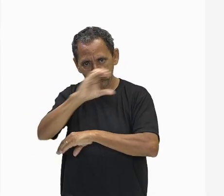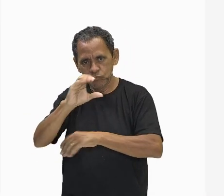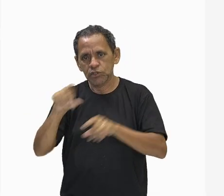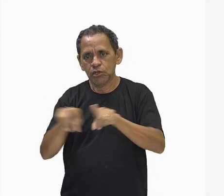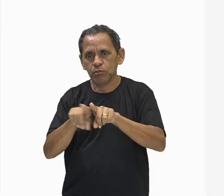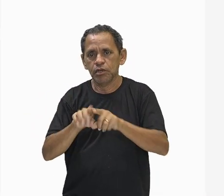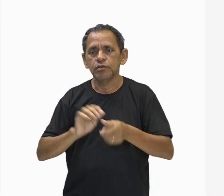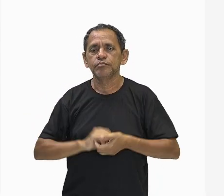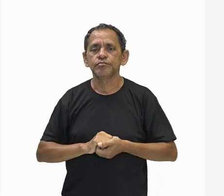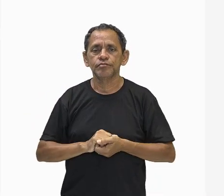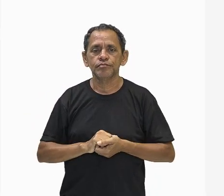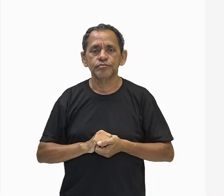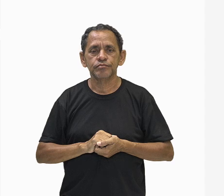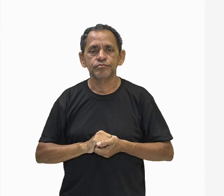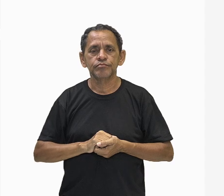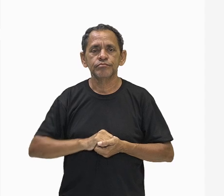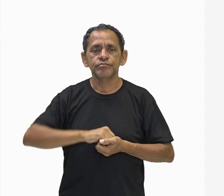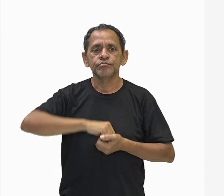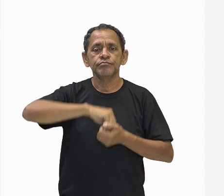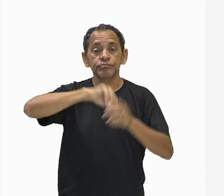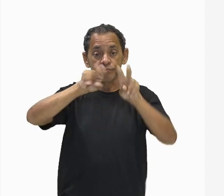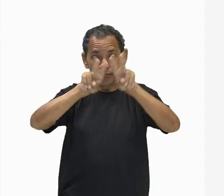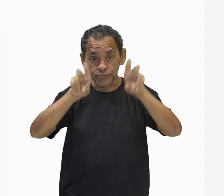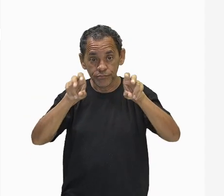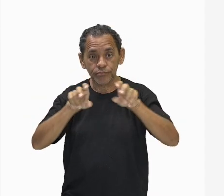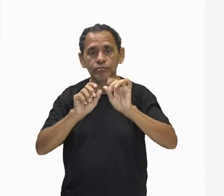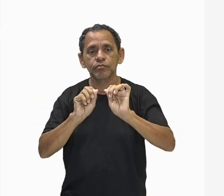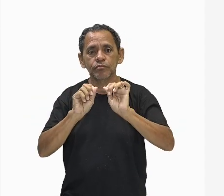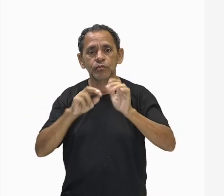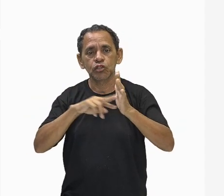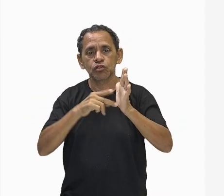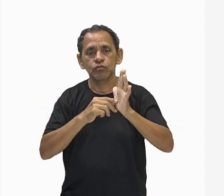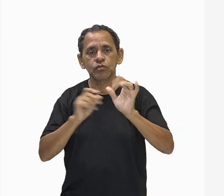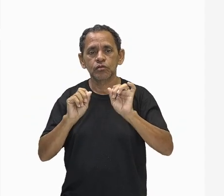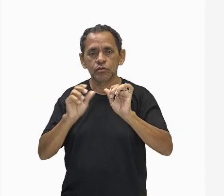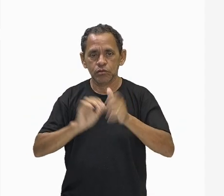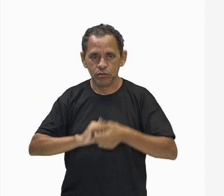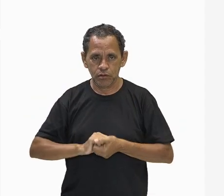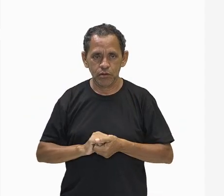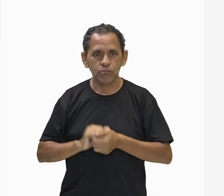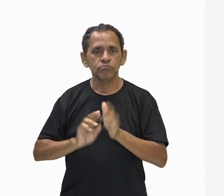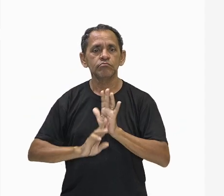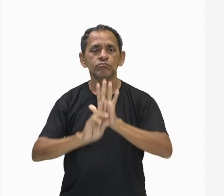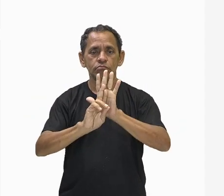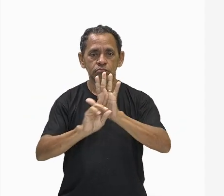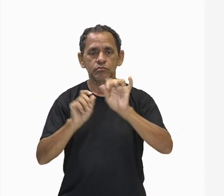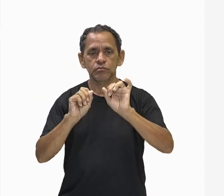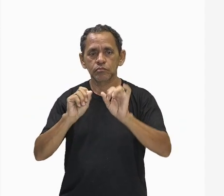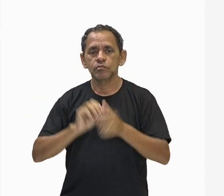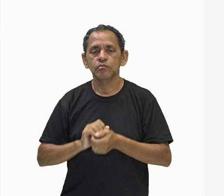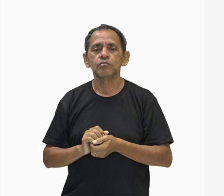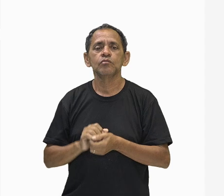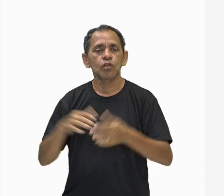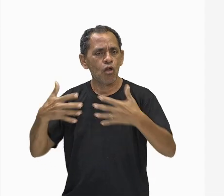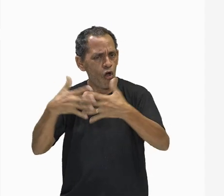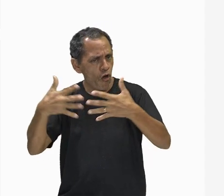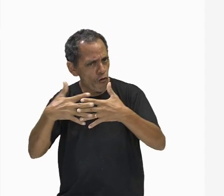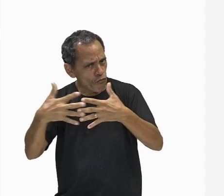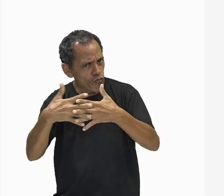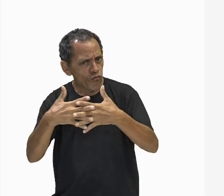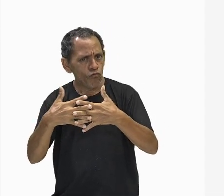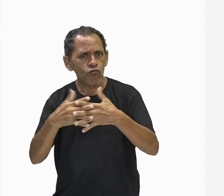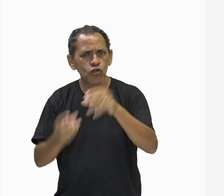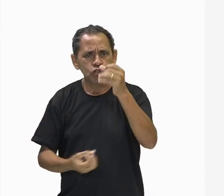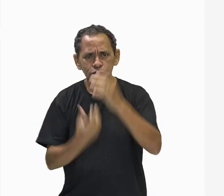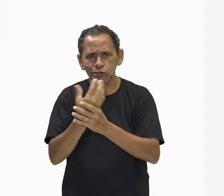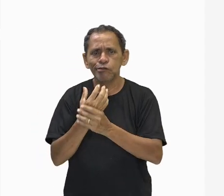do Oriente. A cisma do Oriente representou parte dos conflitos gerados pela Igreja